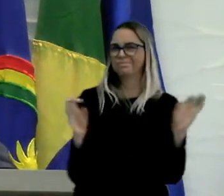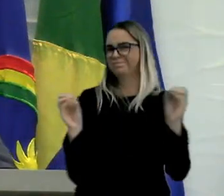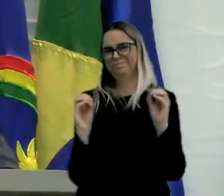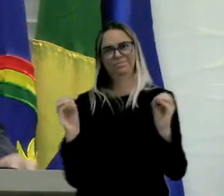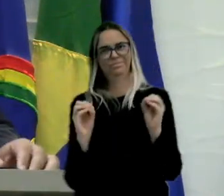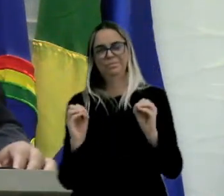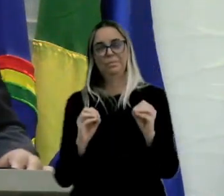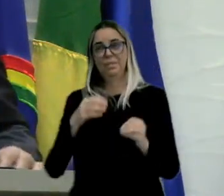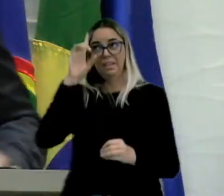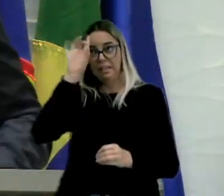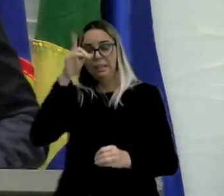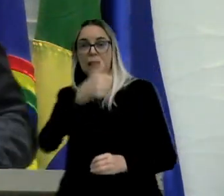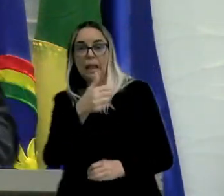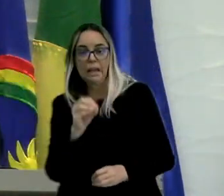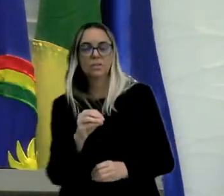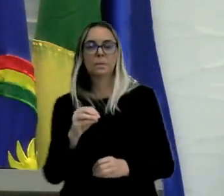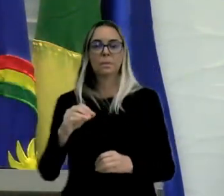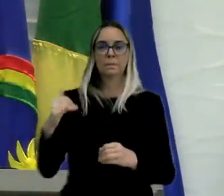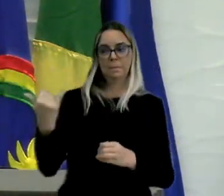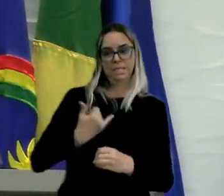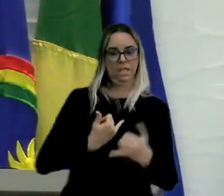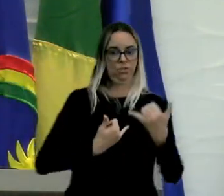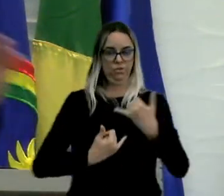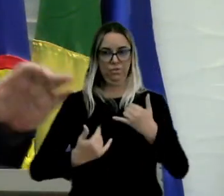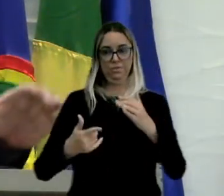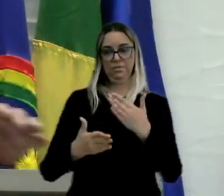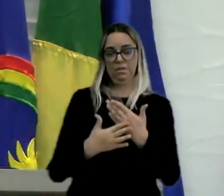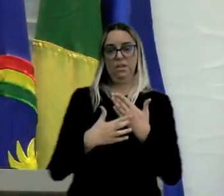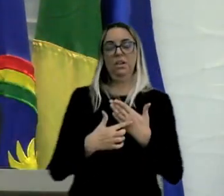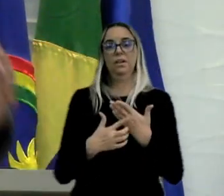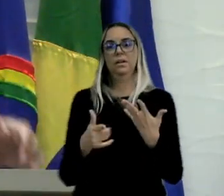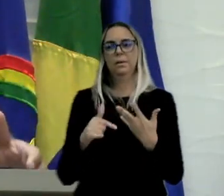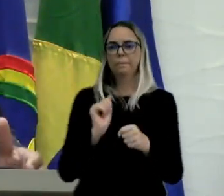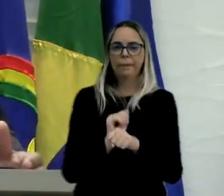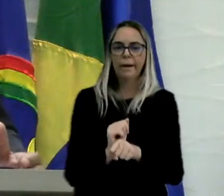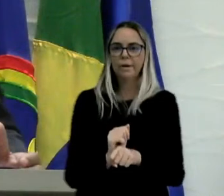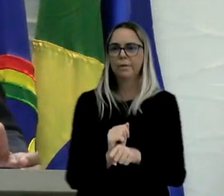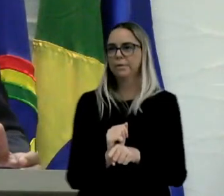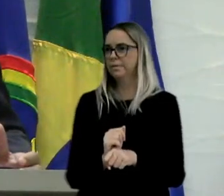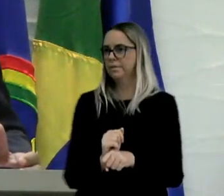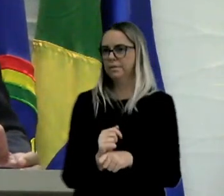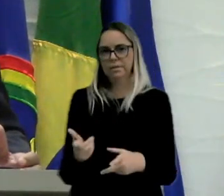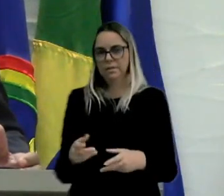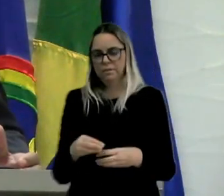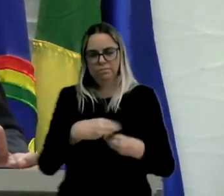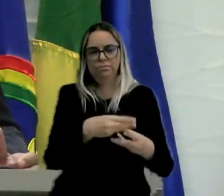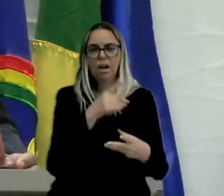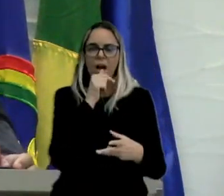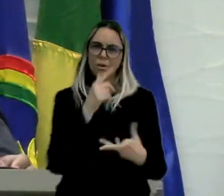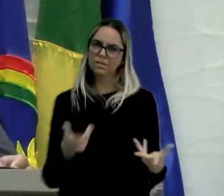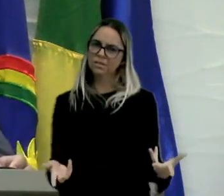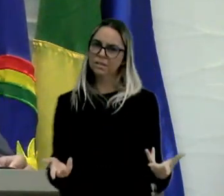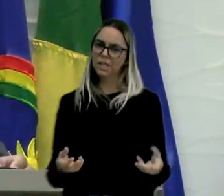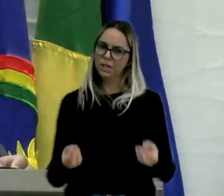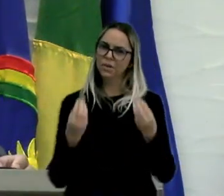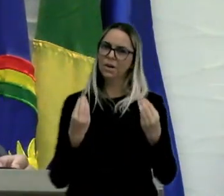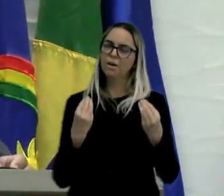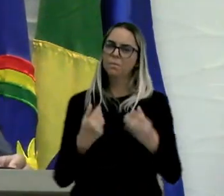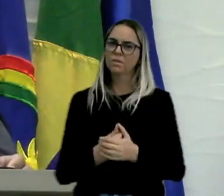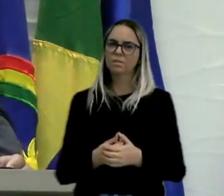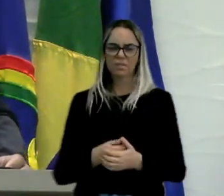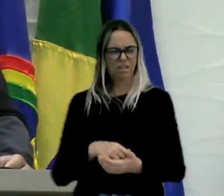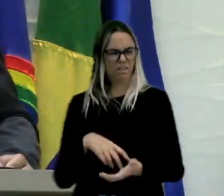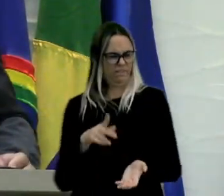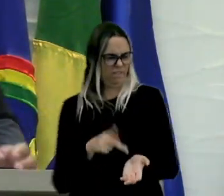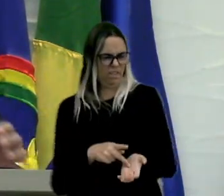veio uma mensagem dizendo que houve uma paralisação no abastecimento aí assim é uma coisa assim surreal